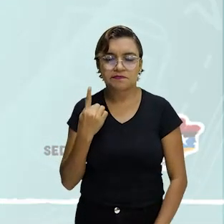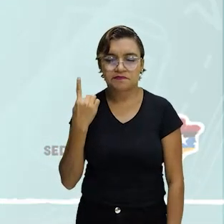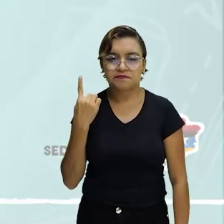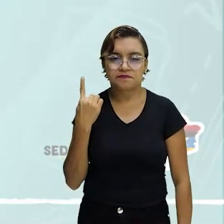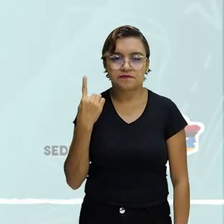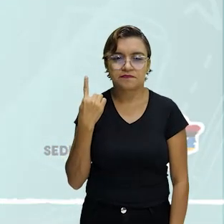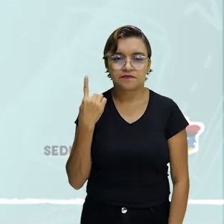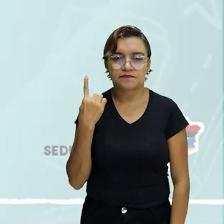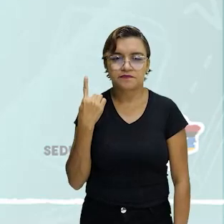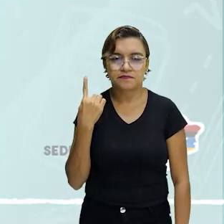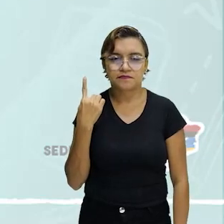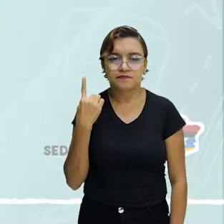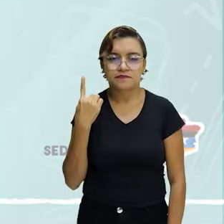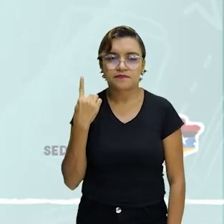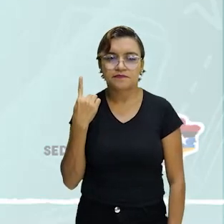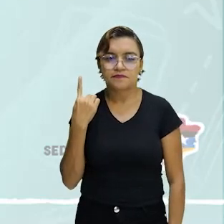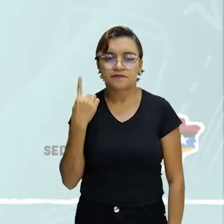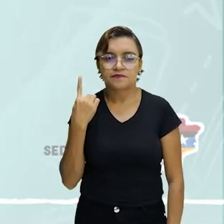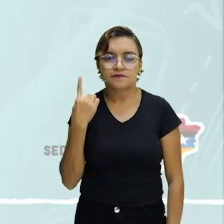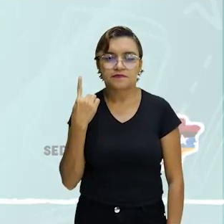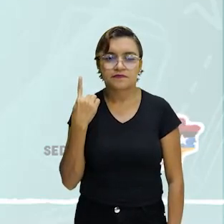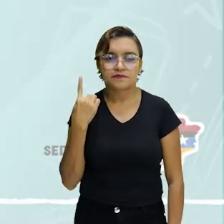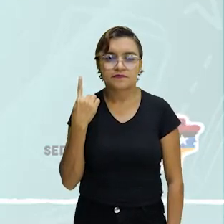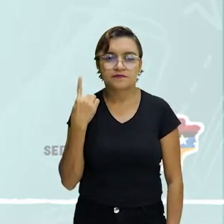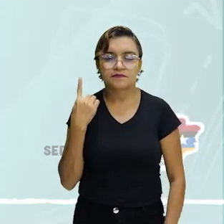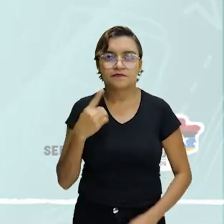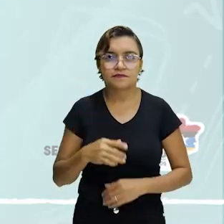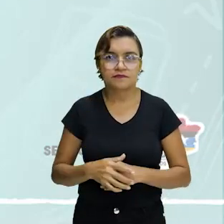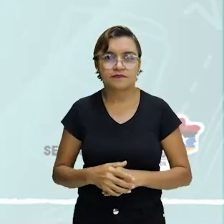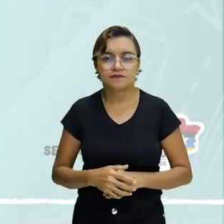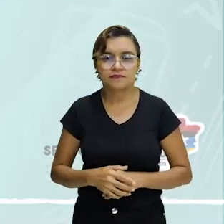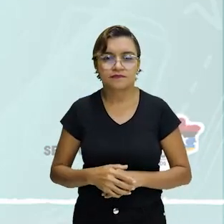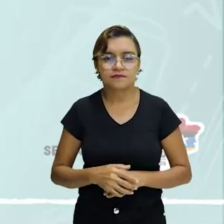elemento químico, logo o que é denso não é um elemento químico.